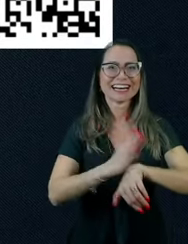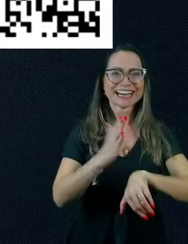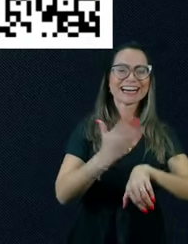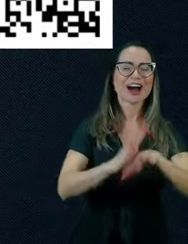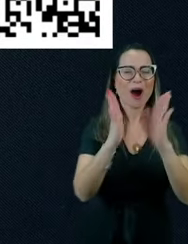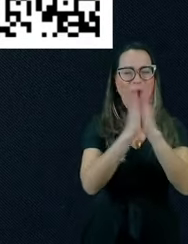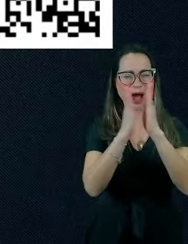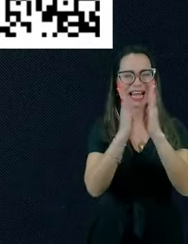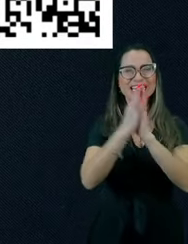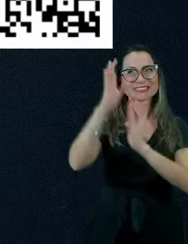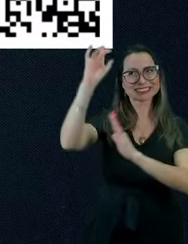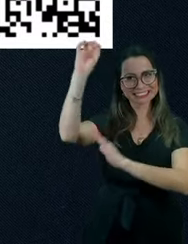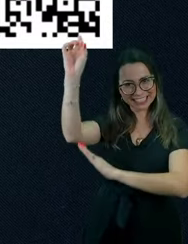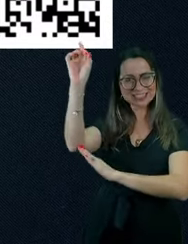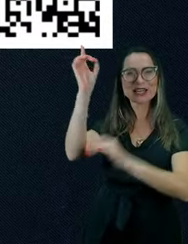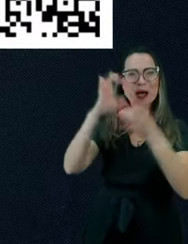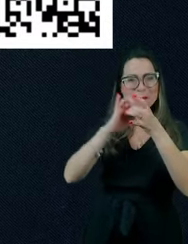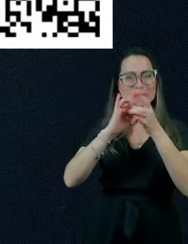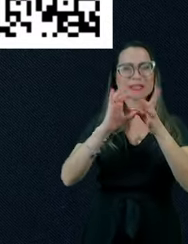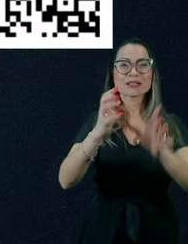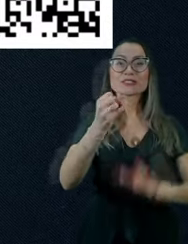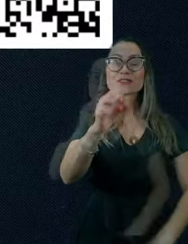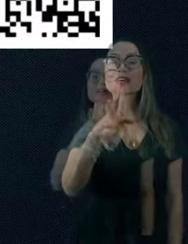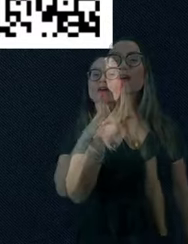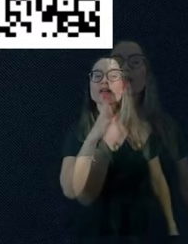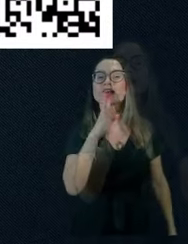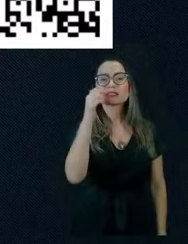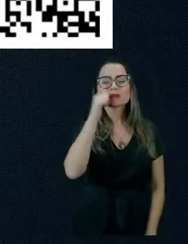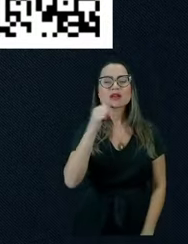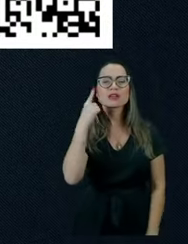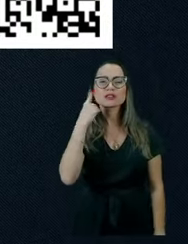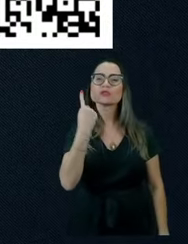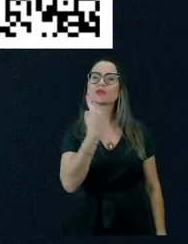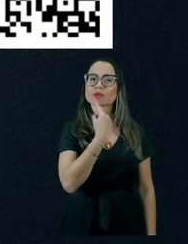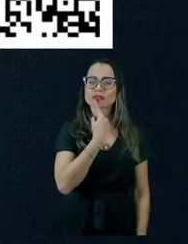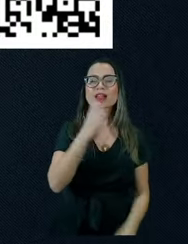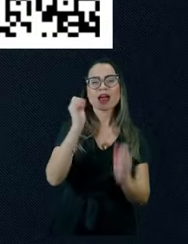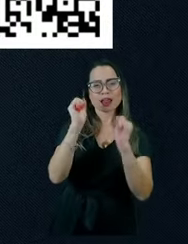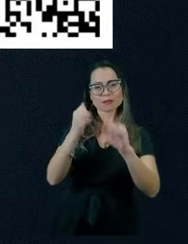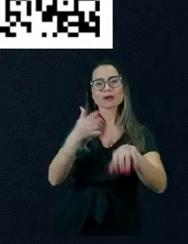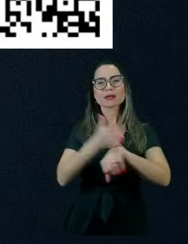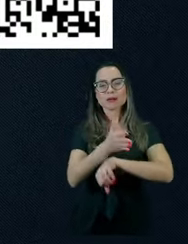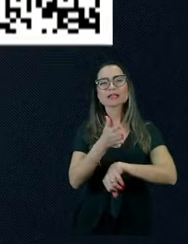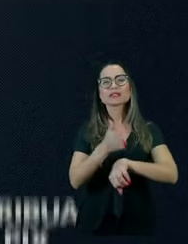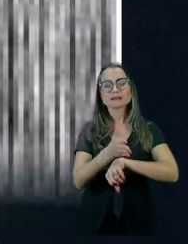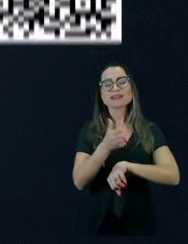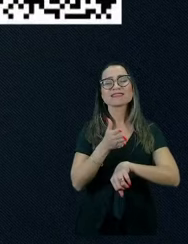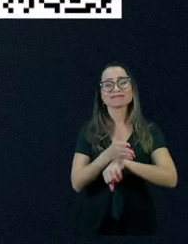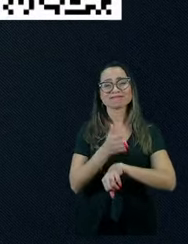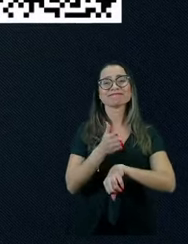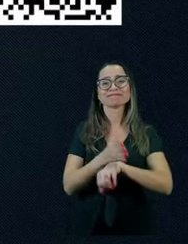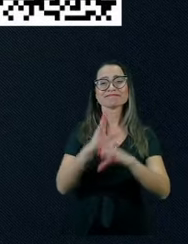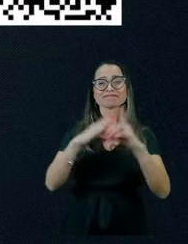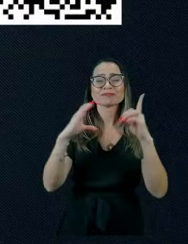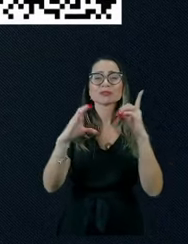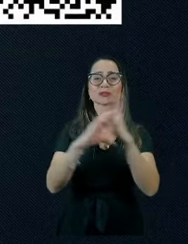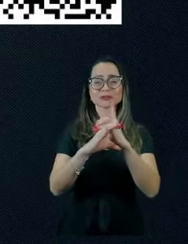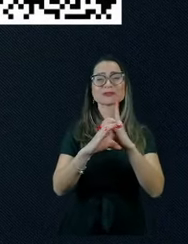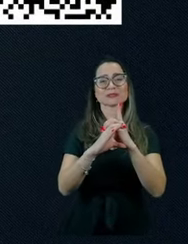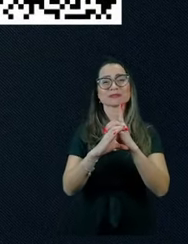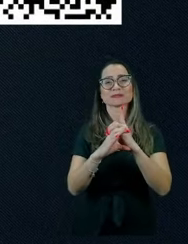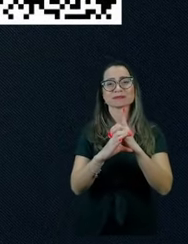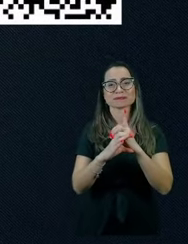então já tem Libras. Se você conhece mulheres que são surdas, elas podem, porque as meninas estão fazendo um trabalho